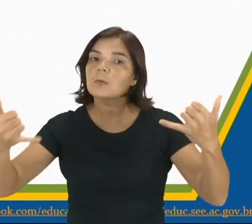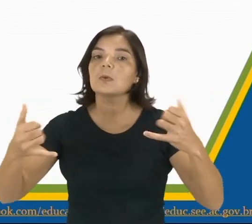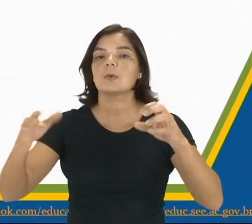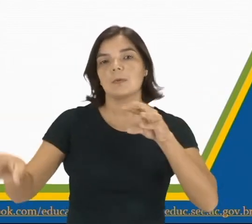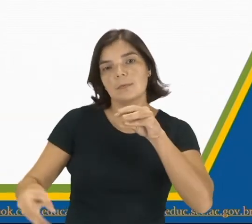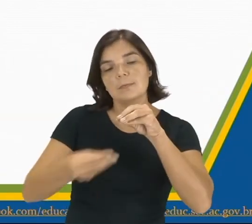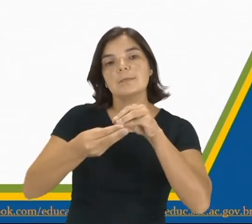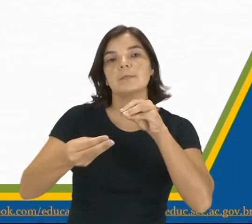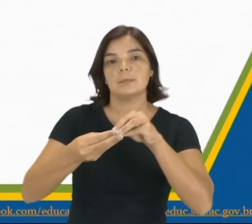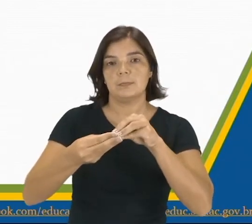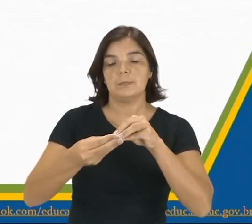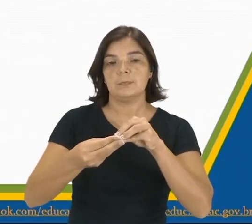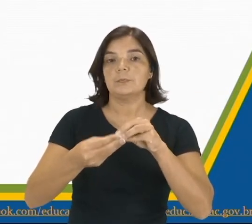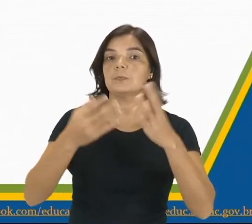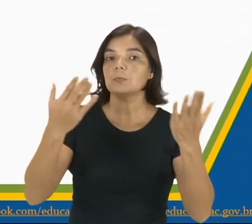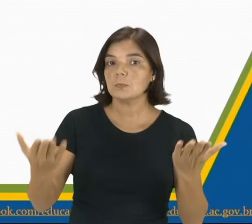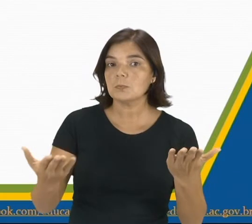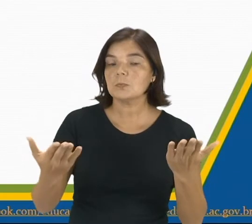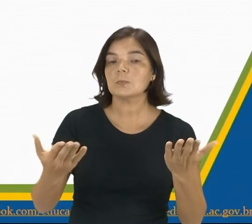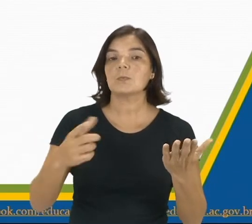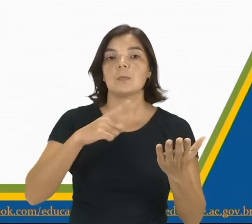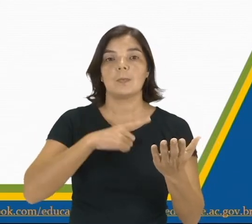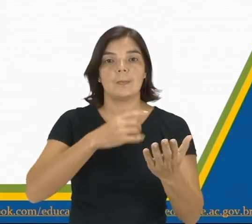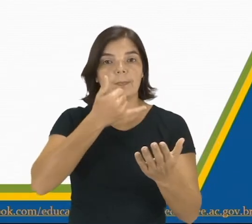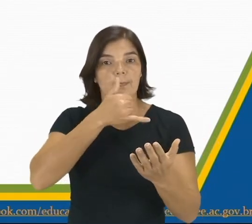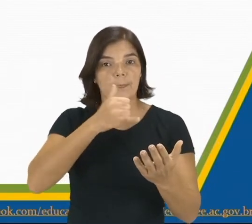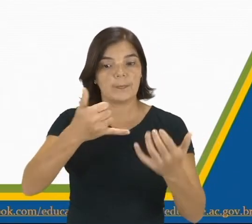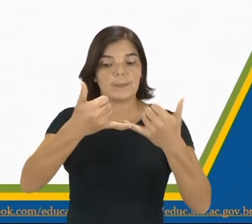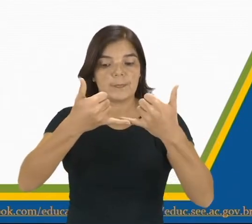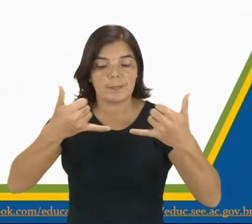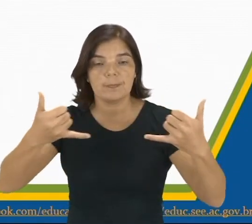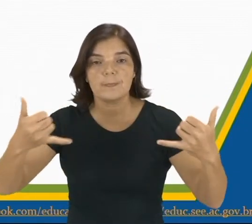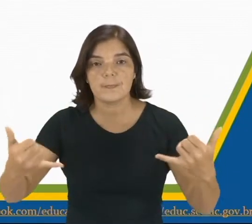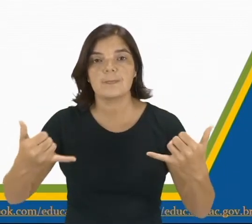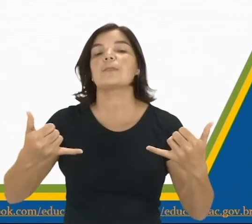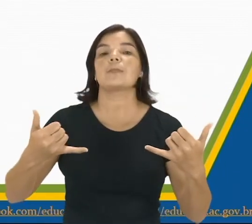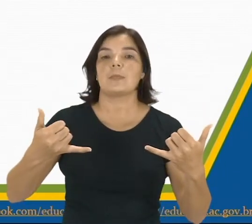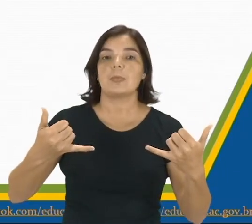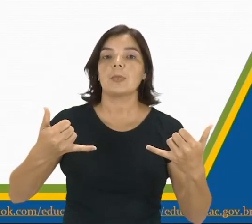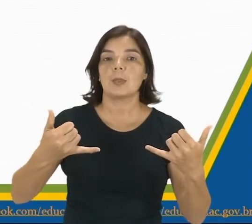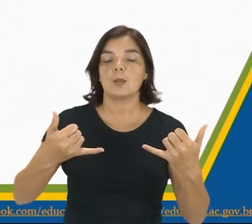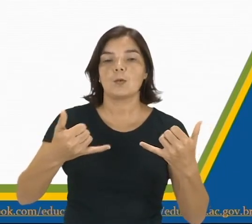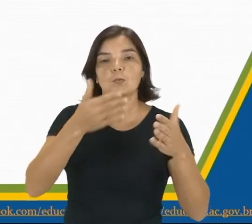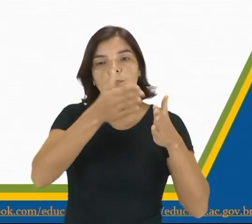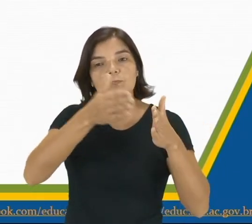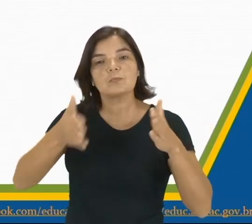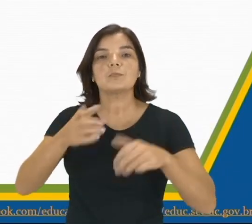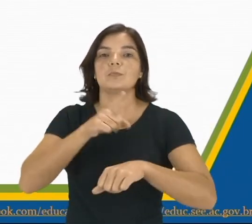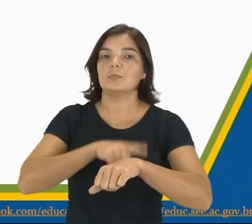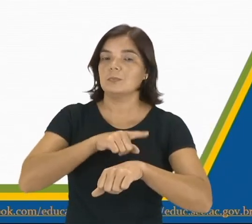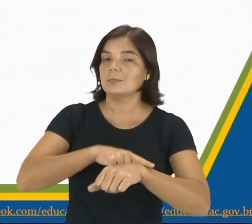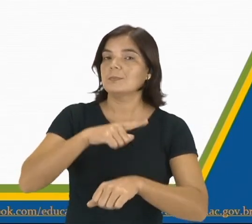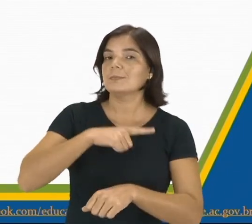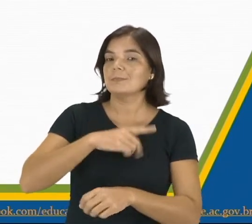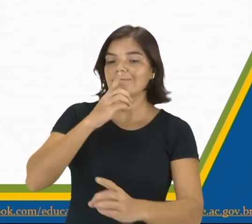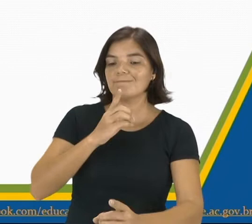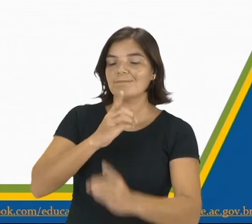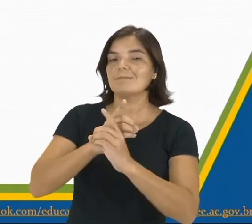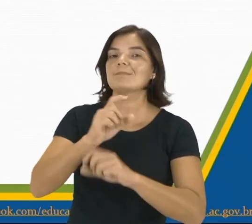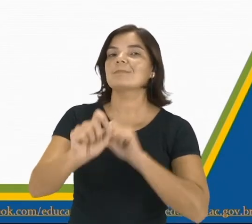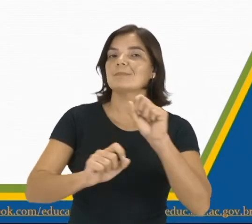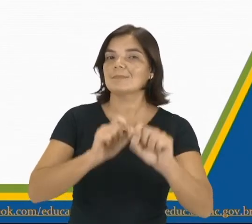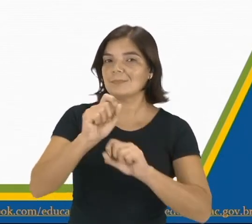E. Então, esses portadores de cargas, os elétrons, no intervalo de tempo, nós vamos encontrar